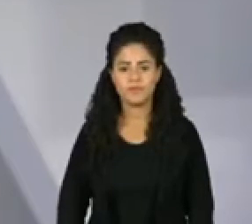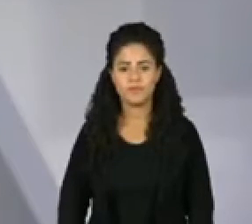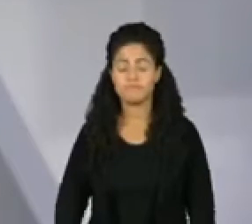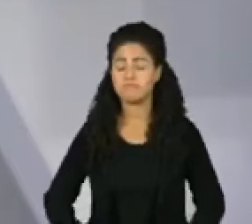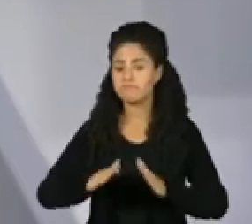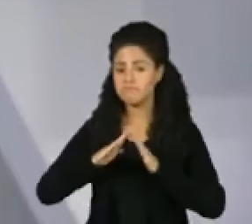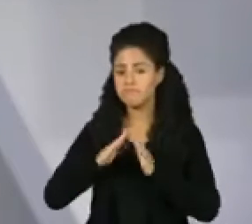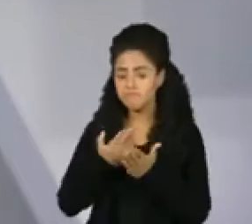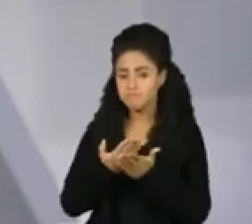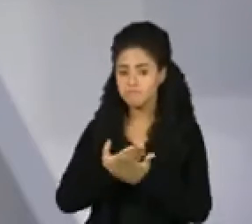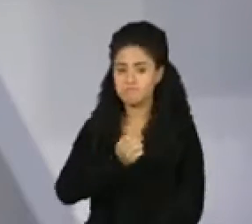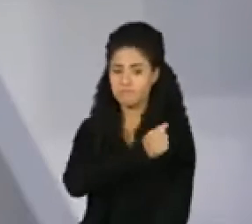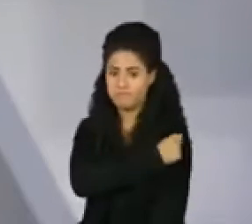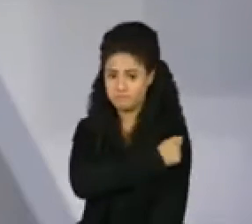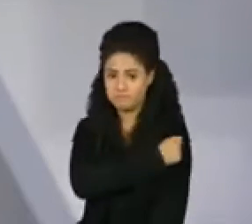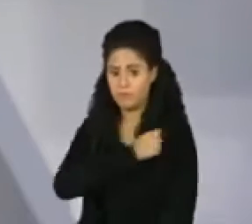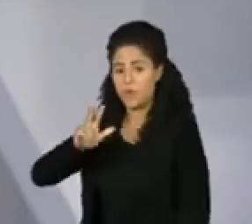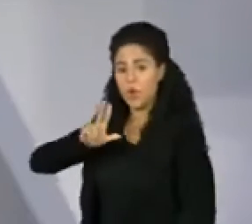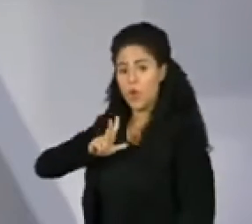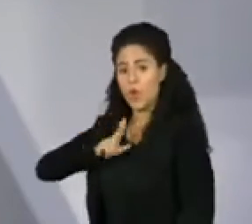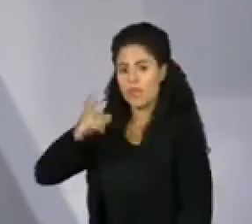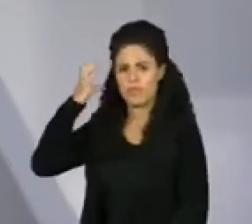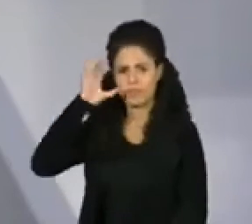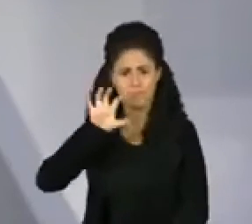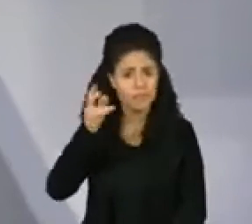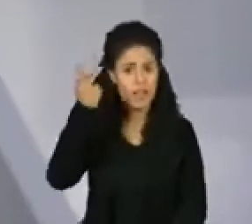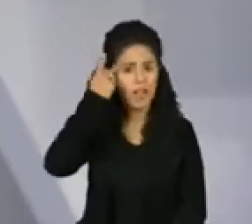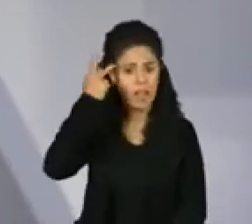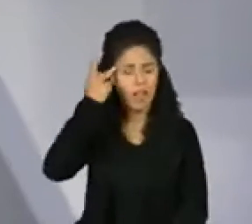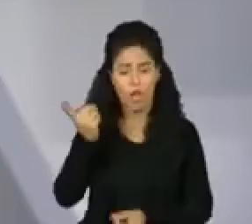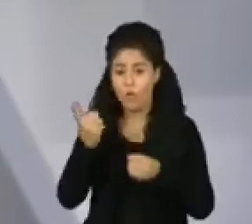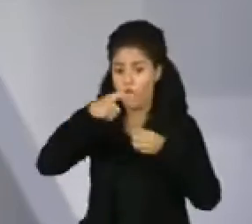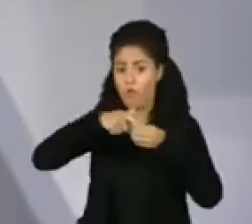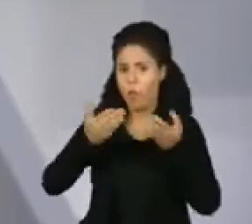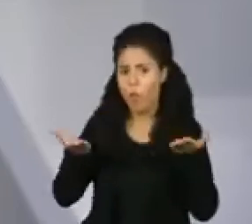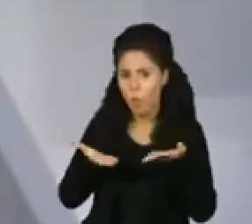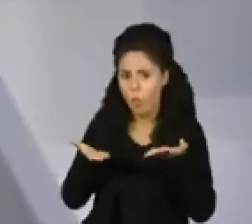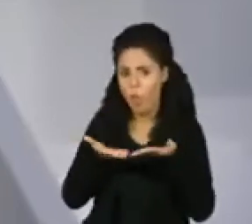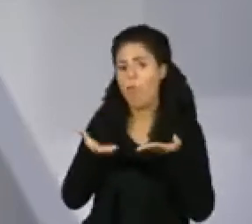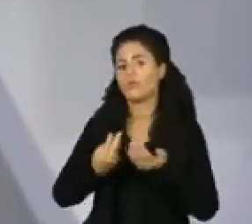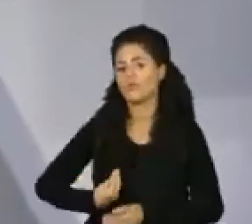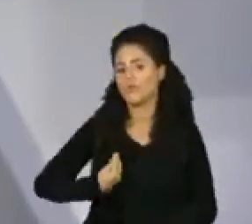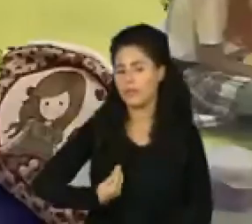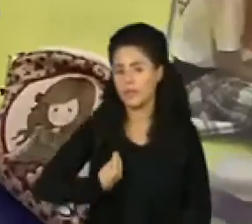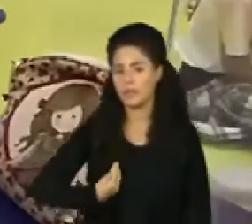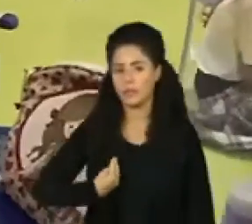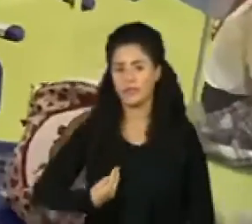Alunos das escolas particulares de São Paulo voltaram hoje às aulas presenciais.